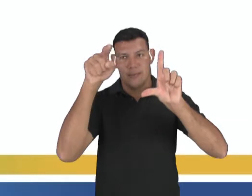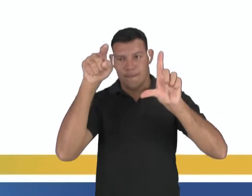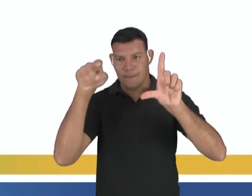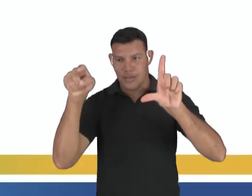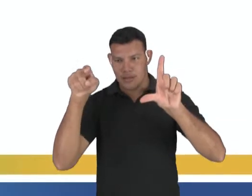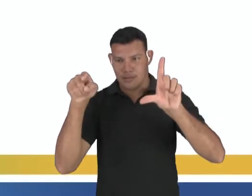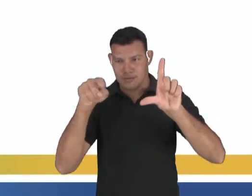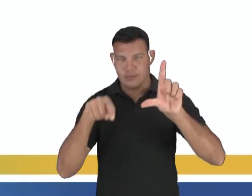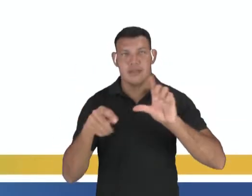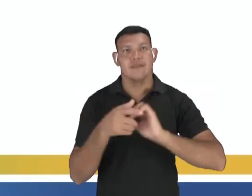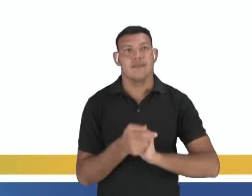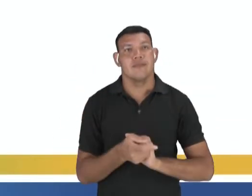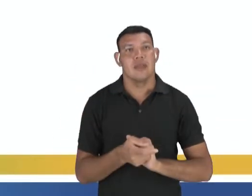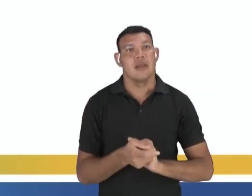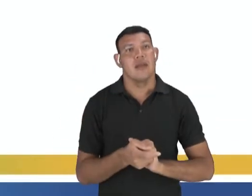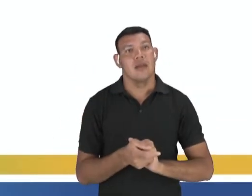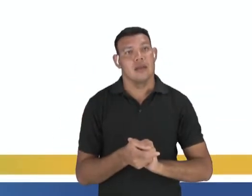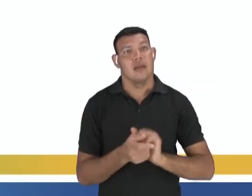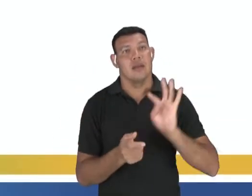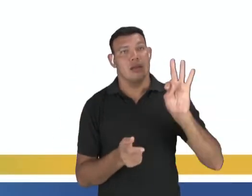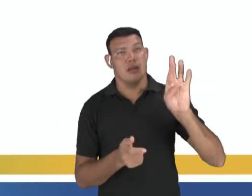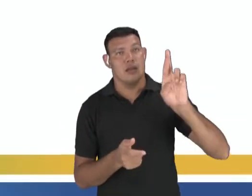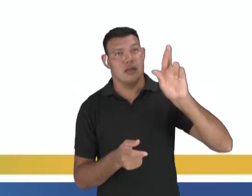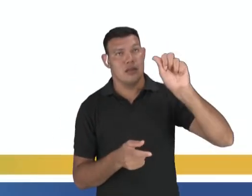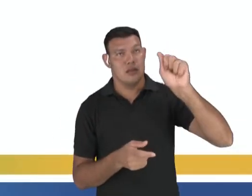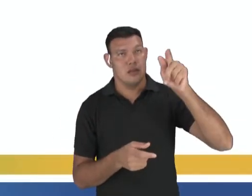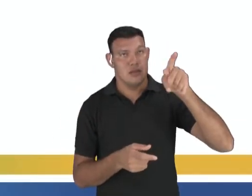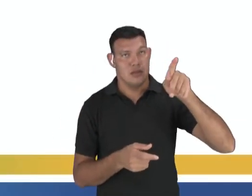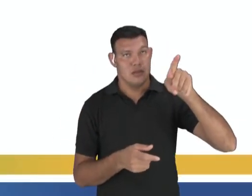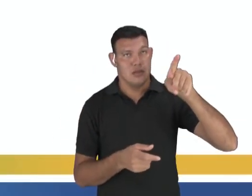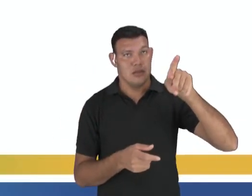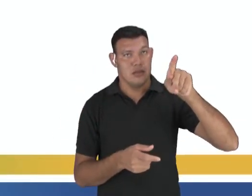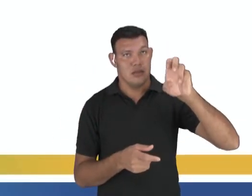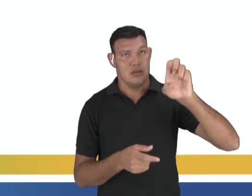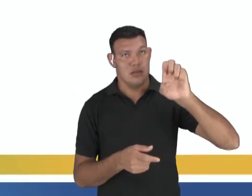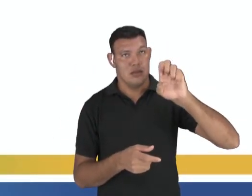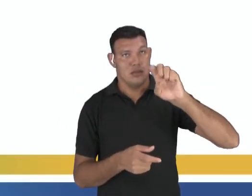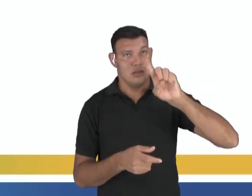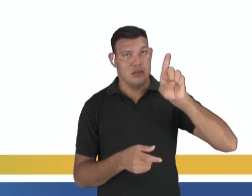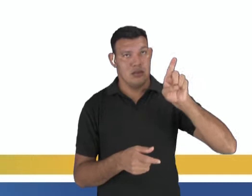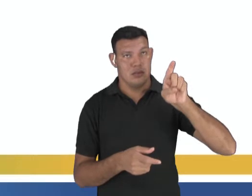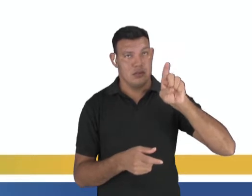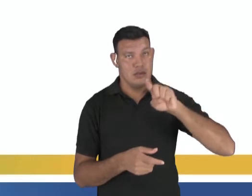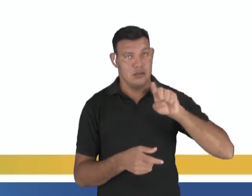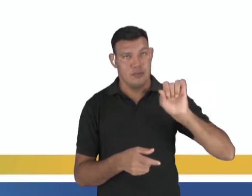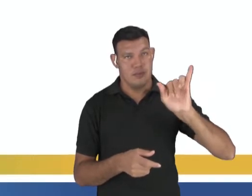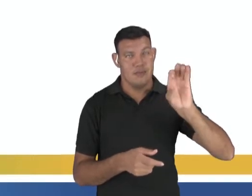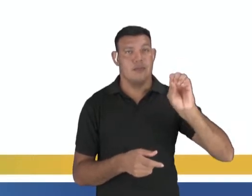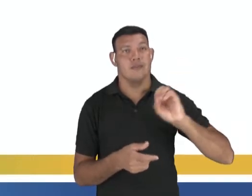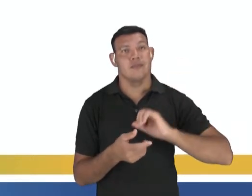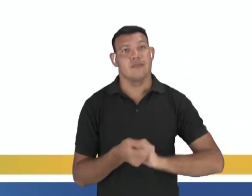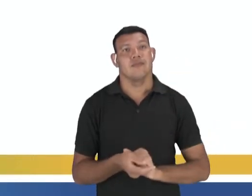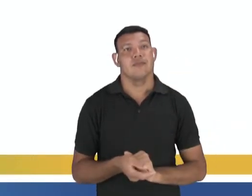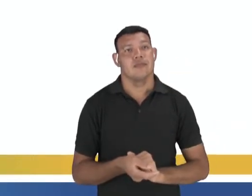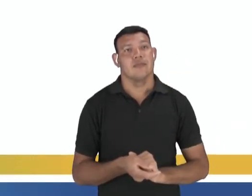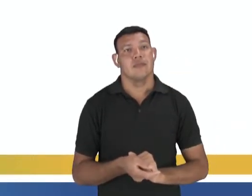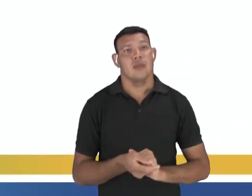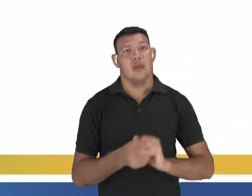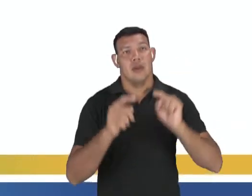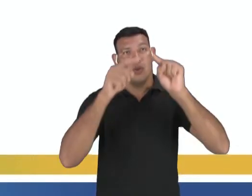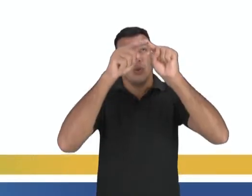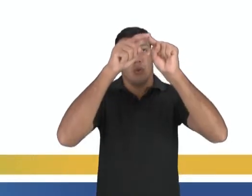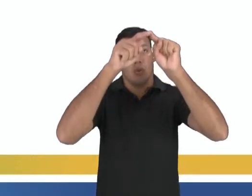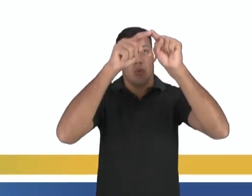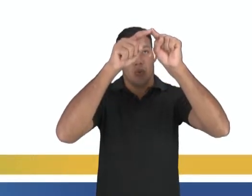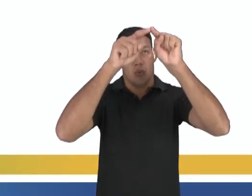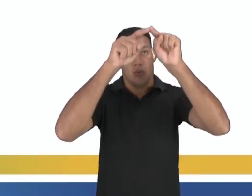chamado de trapézio. O trapézio ele é um quadrilátero que possui pelo menos um par de lados paralelos. No